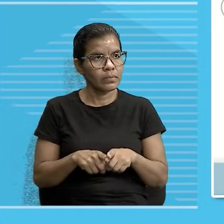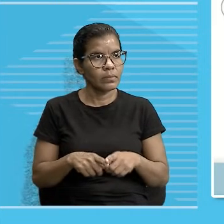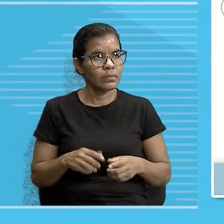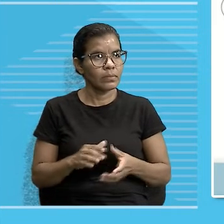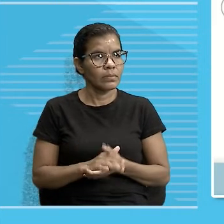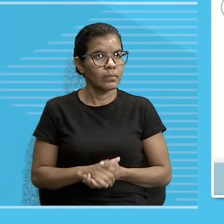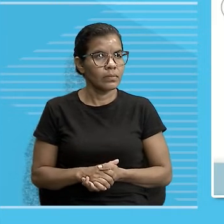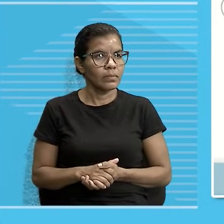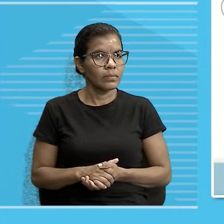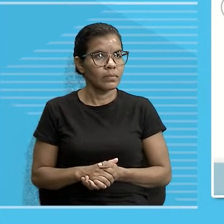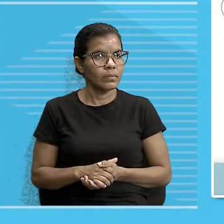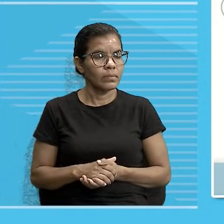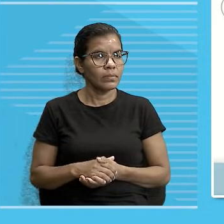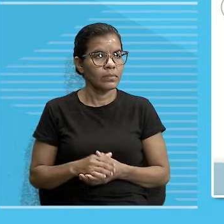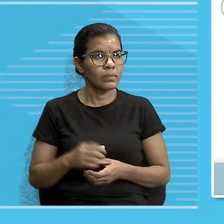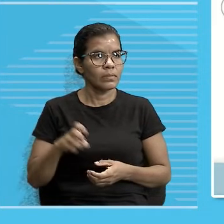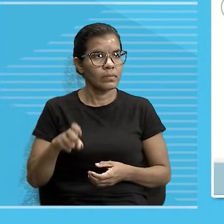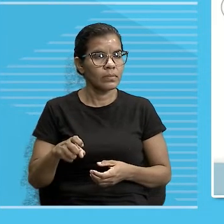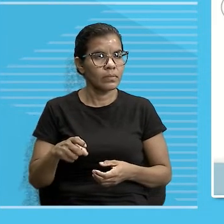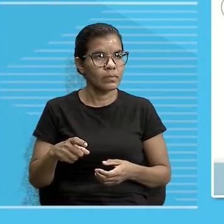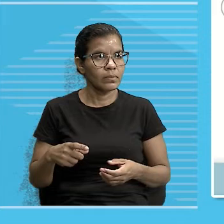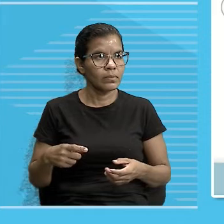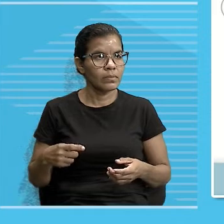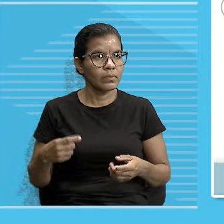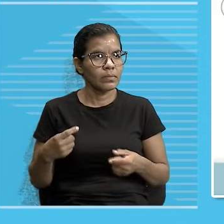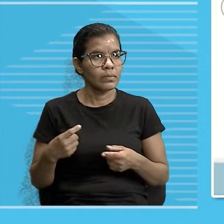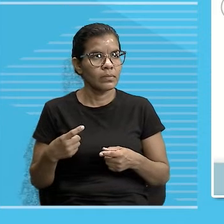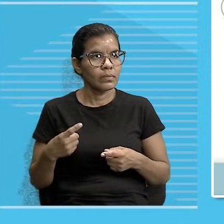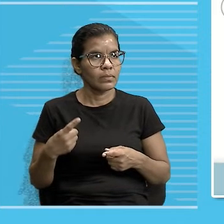Então fica 5